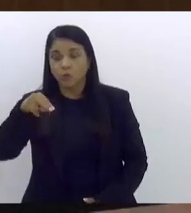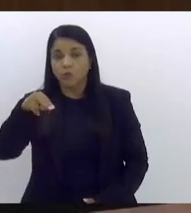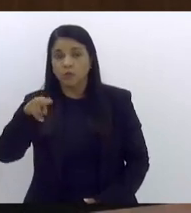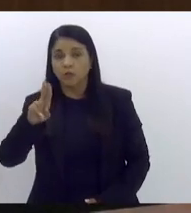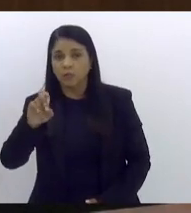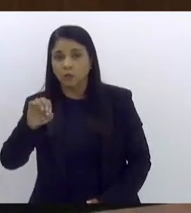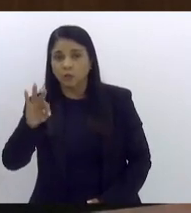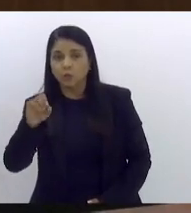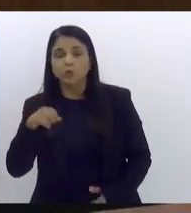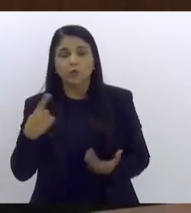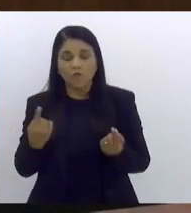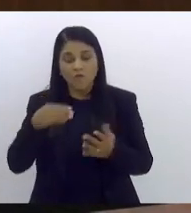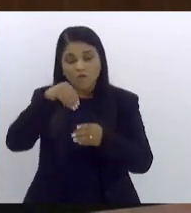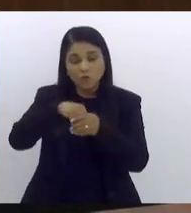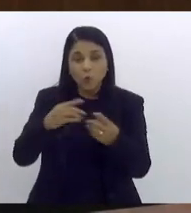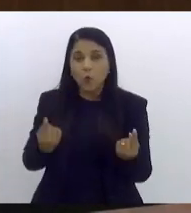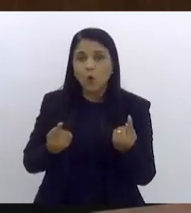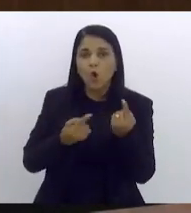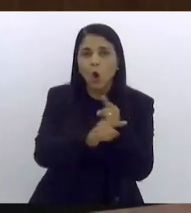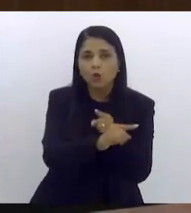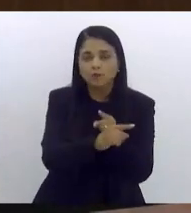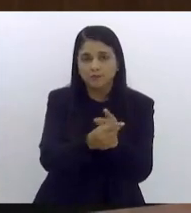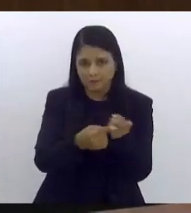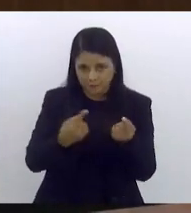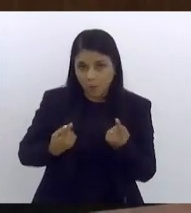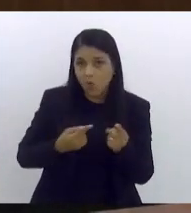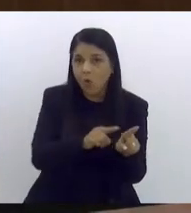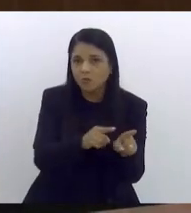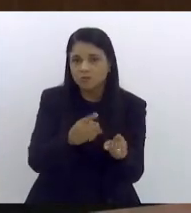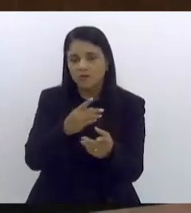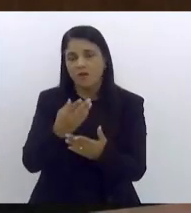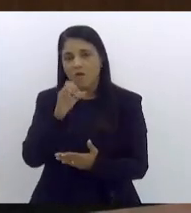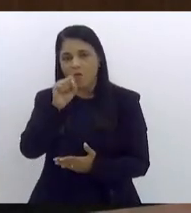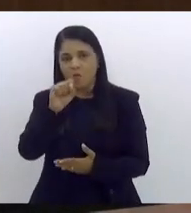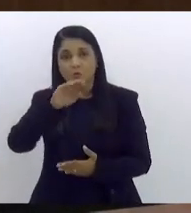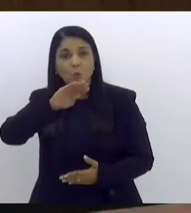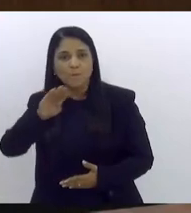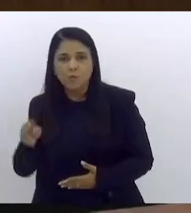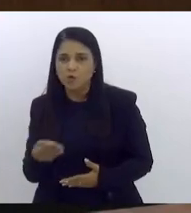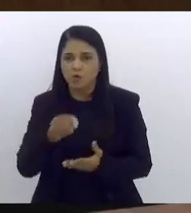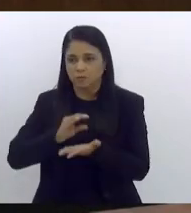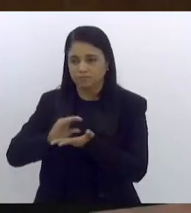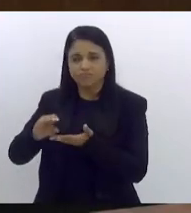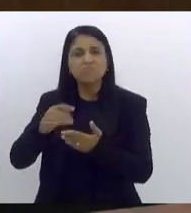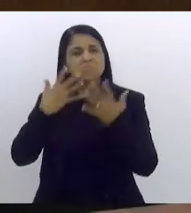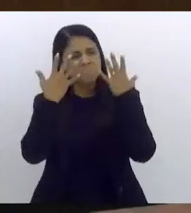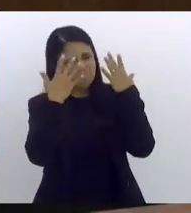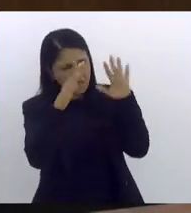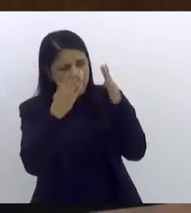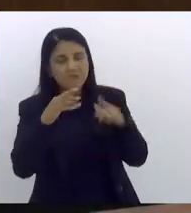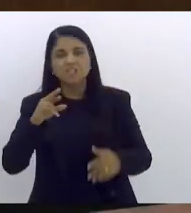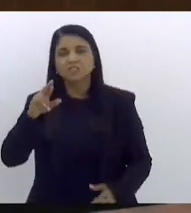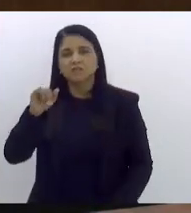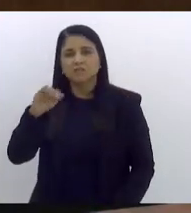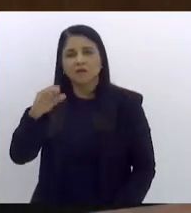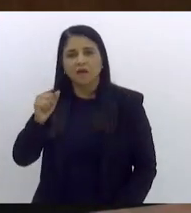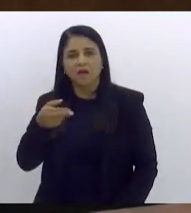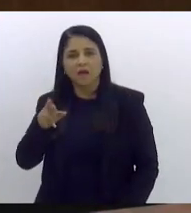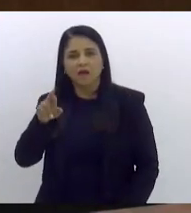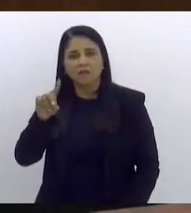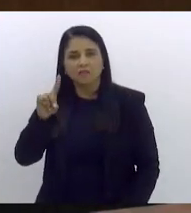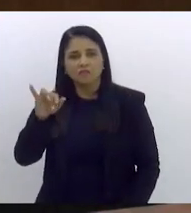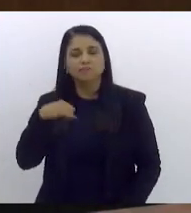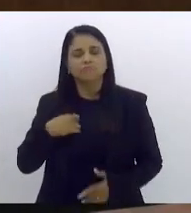contrário a essa doação de 8 milhões para a escola de samba. Parabéns, vereador Ricardinho Netuno, você vem exercendo, né, a real função parlamentar